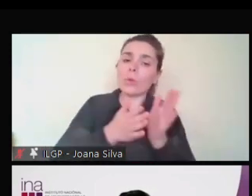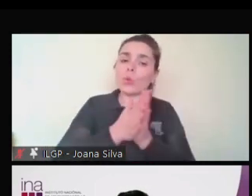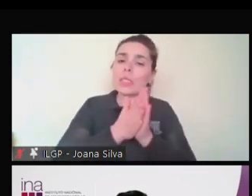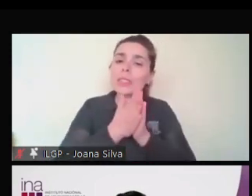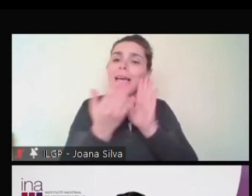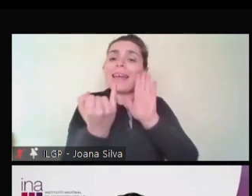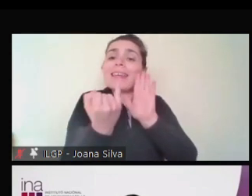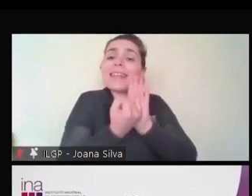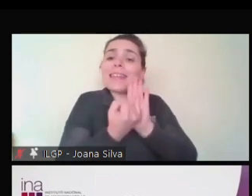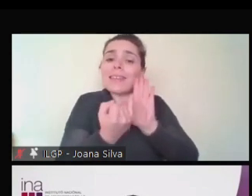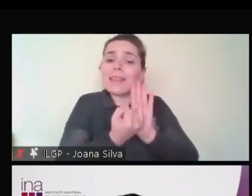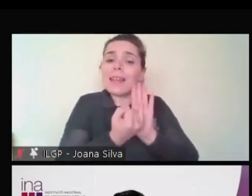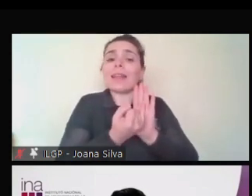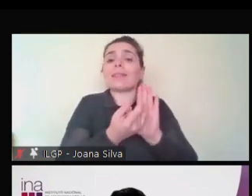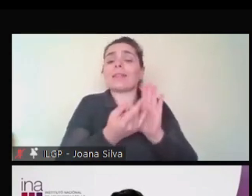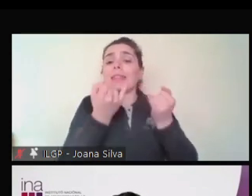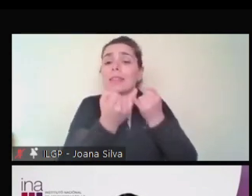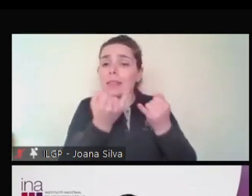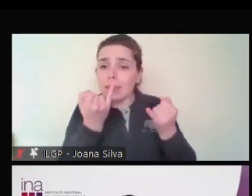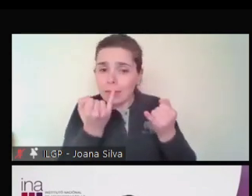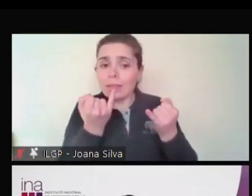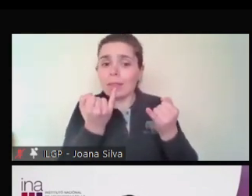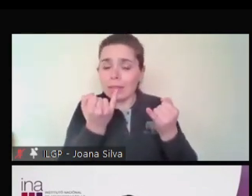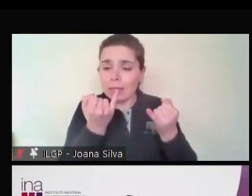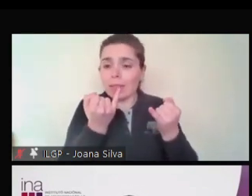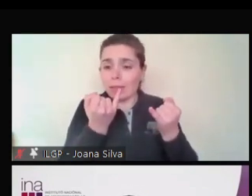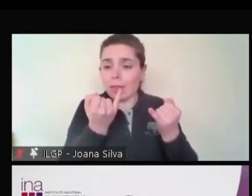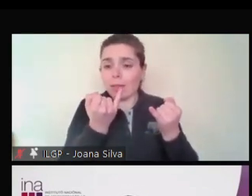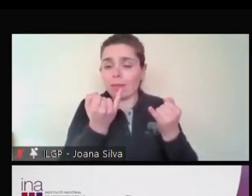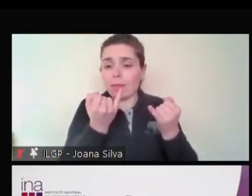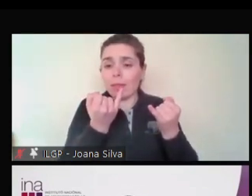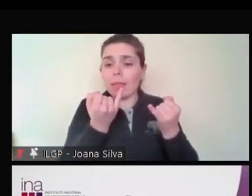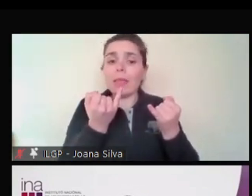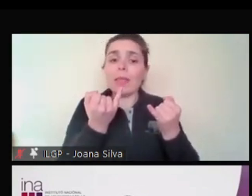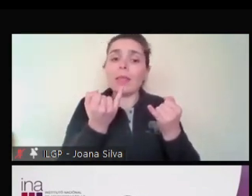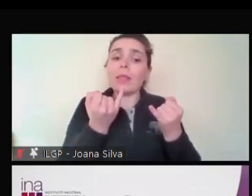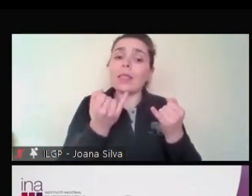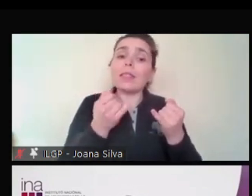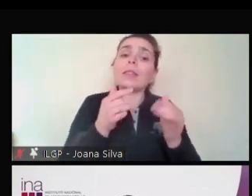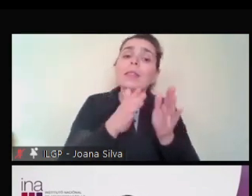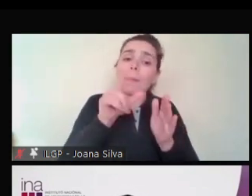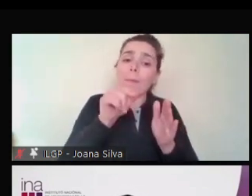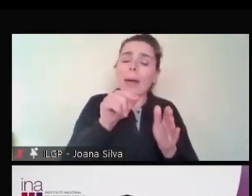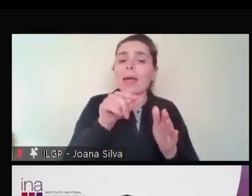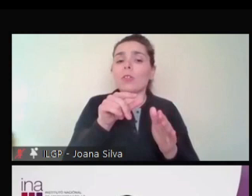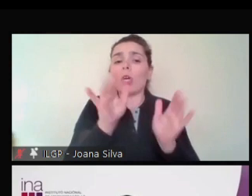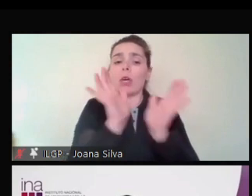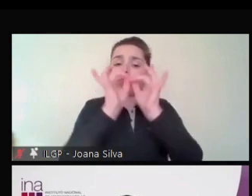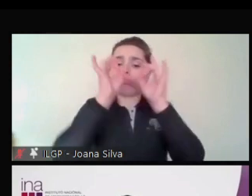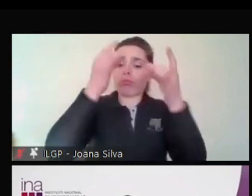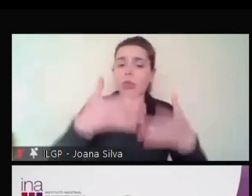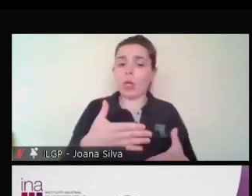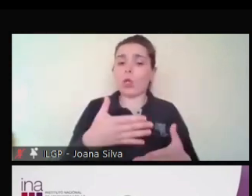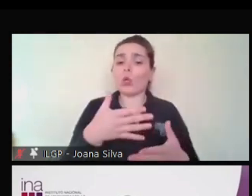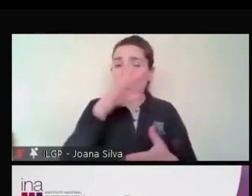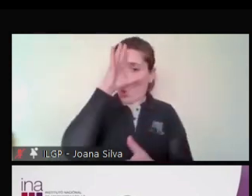digital que o país lhe proporciona, assente na chave mobile digital e na autenticação Gov, não é? No sentido que é robusta e